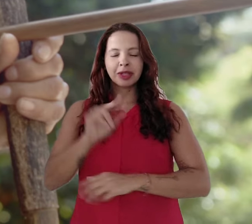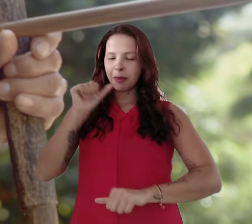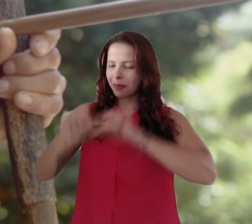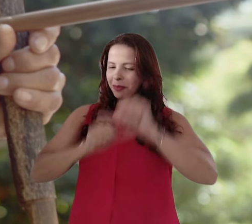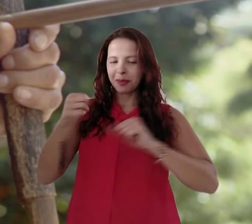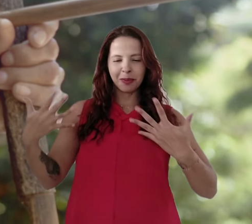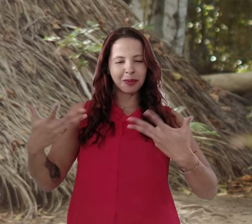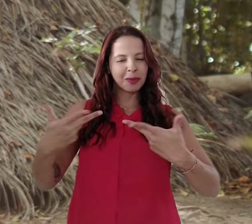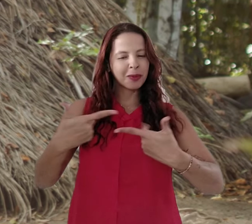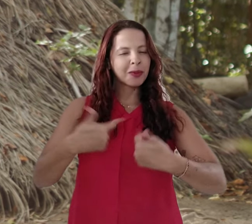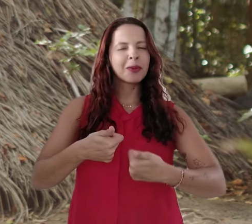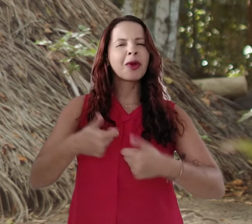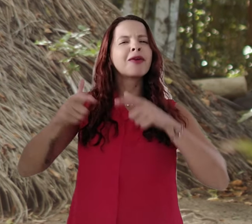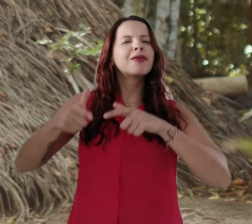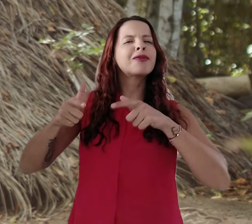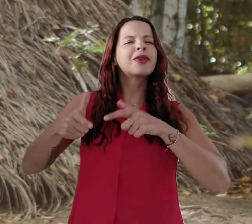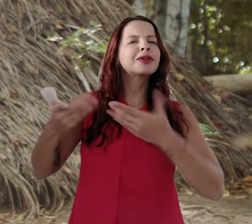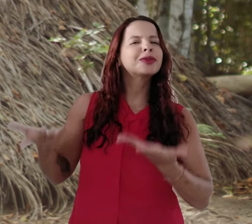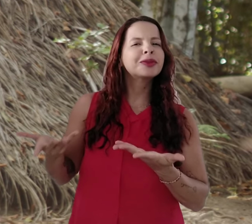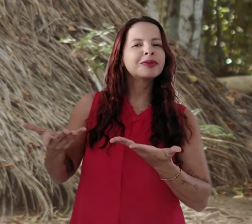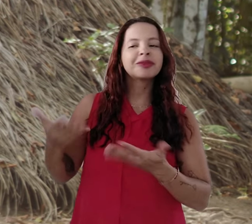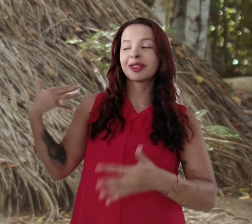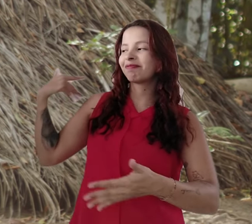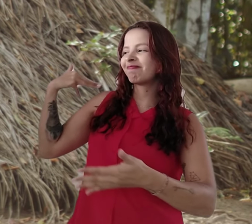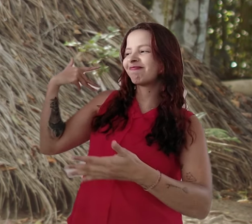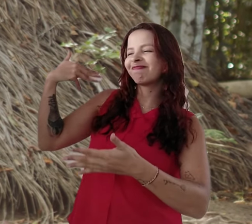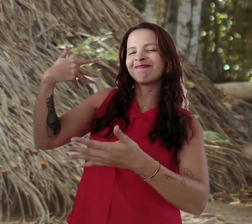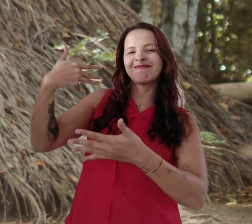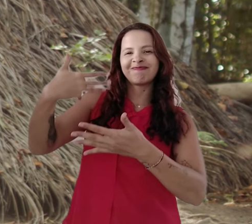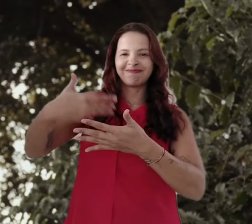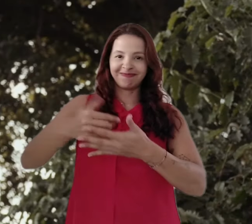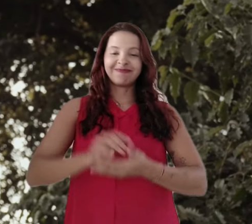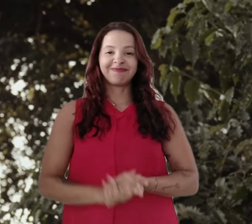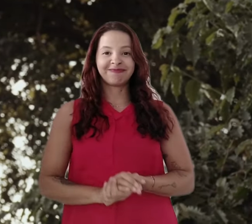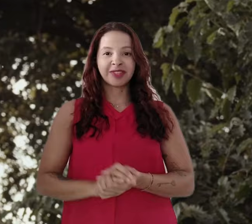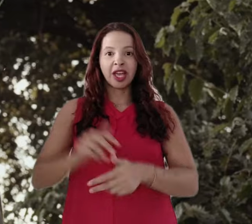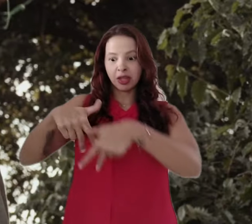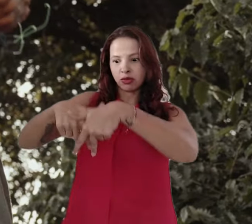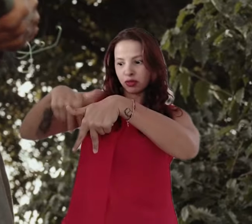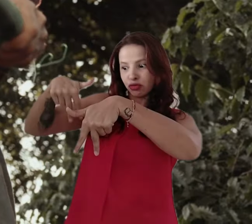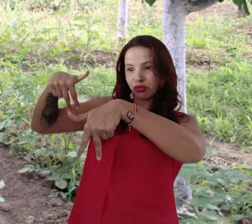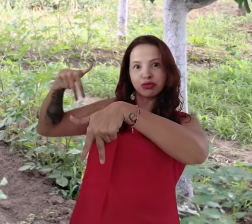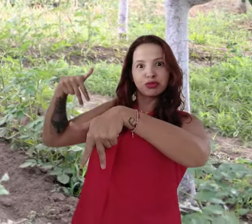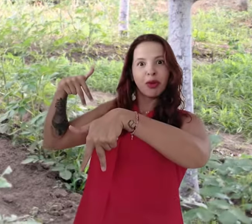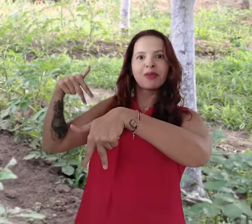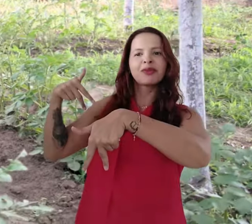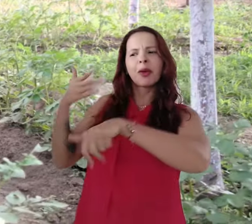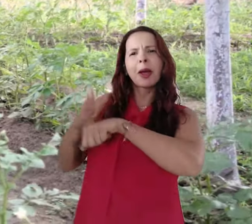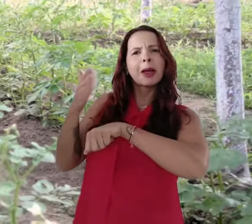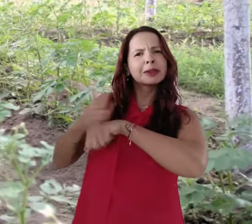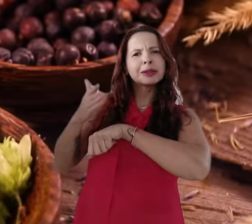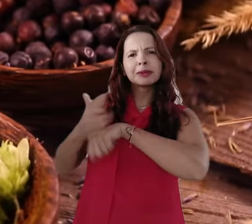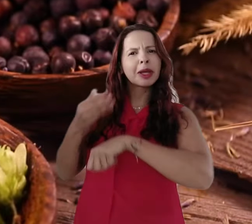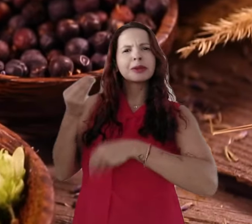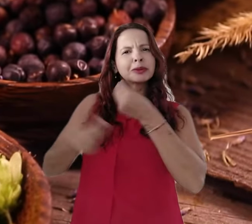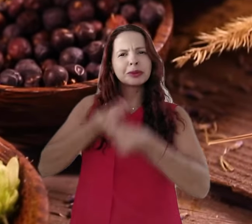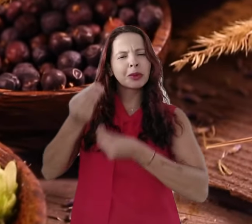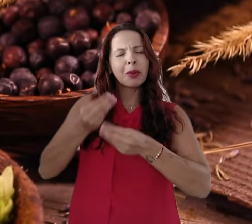da humanidade estão enraizadas na ancestralidade. Os povos tradicionais, com suas práticas de